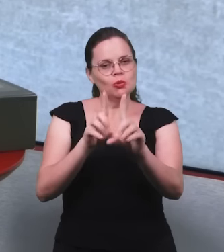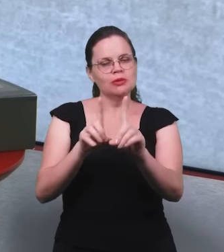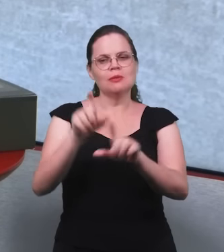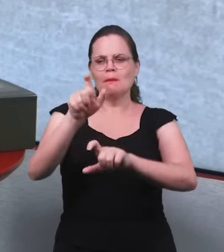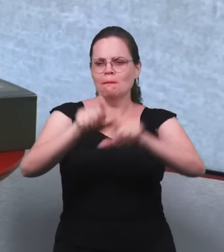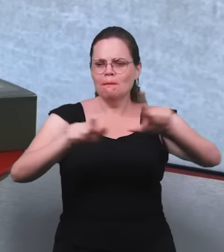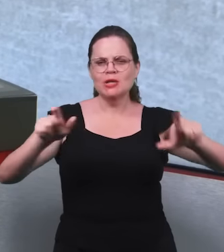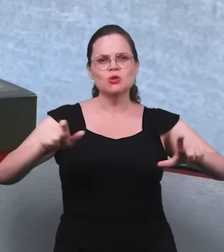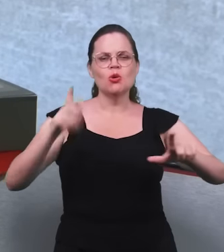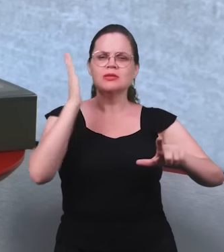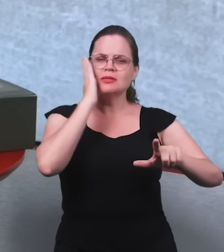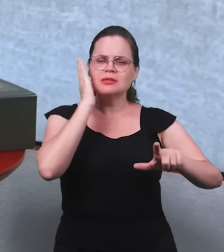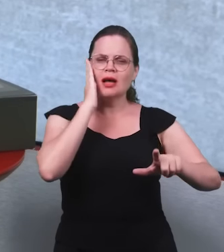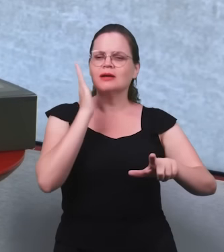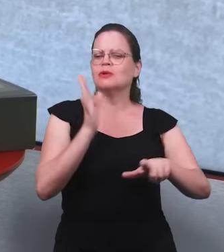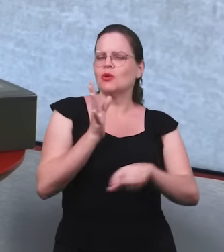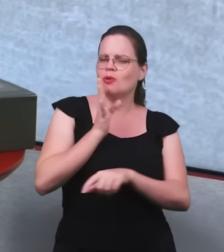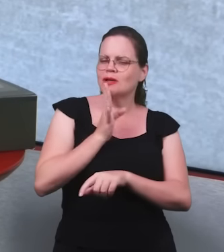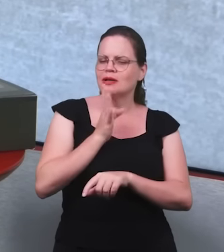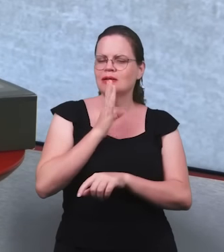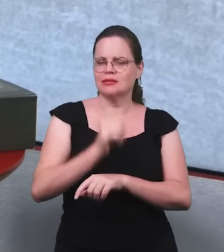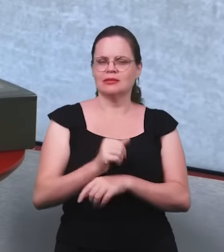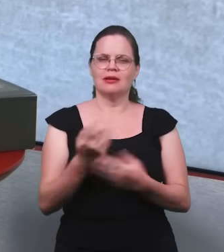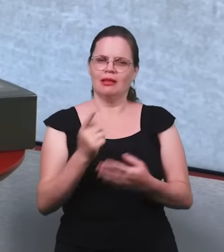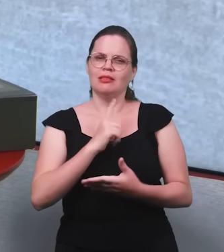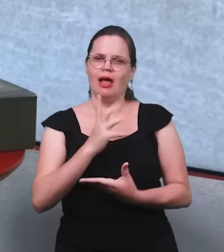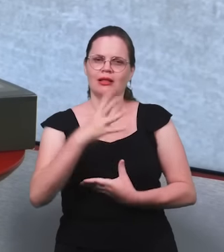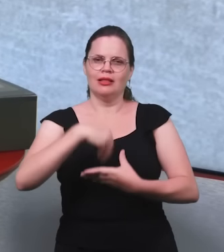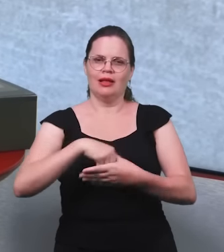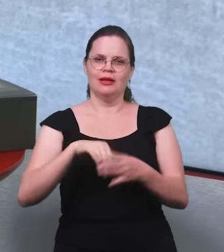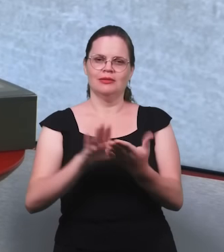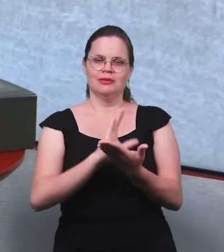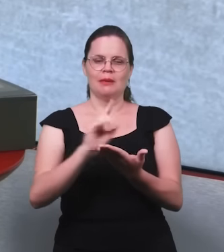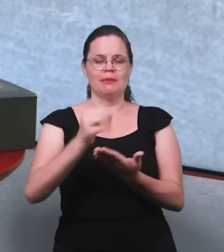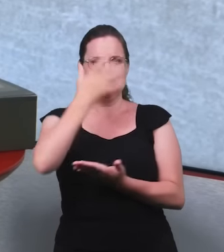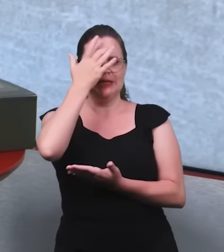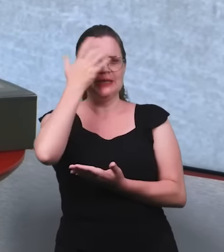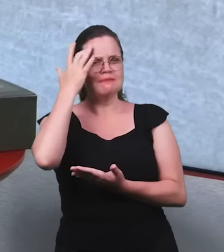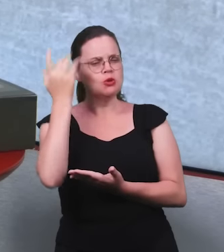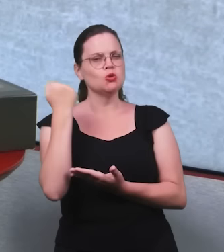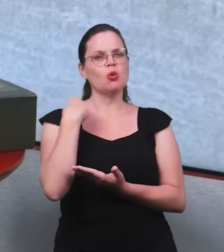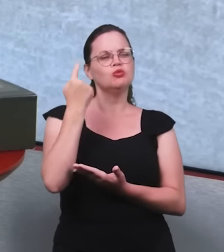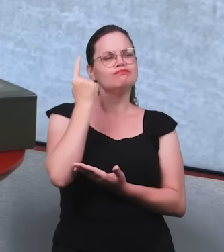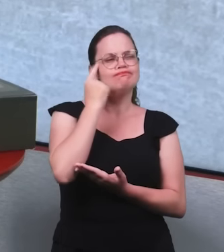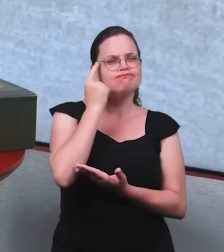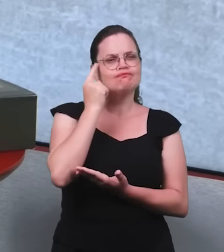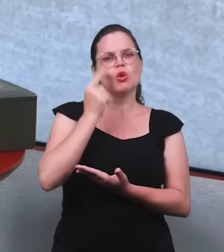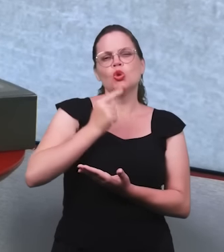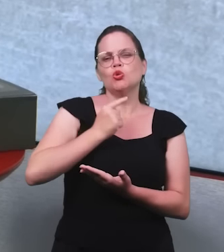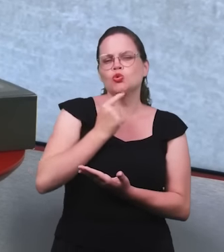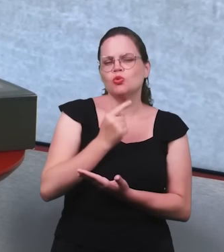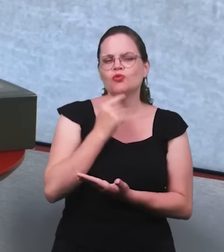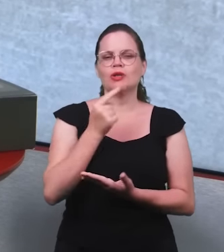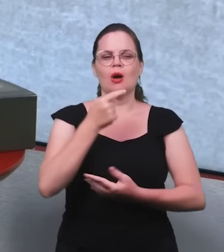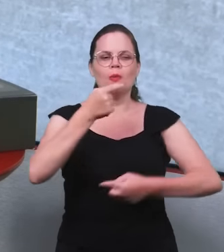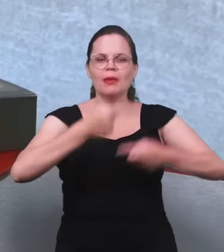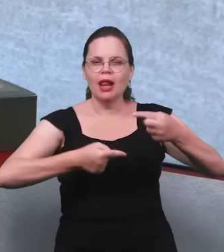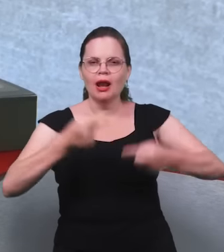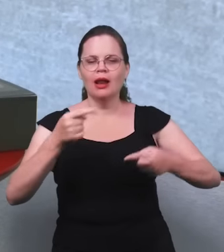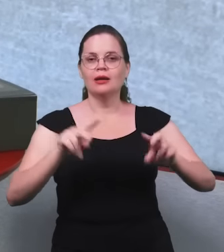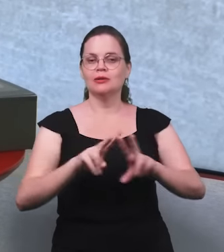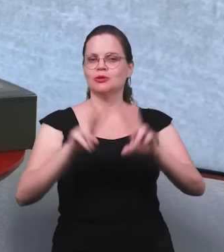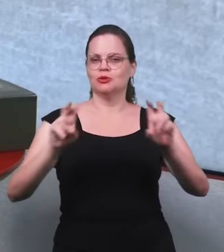que são mais conhecidas na Bíblia, doutrinas que normalmente as pessoas discorrem sobre elas quando se refere às coisas da